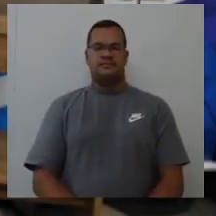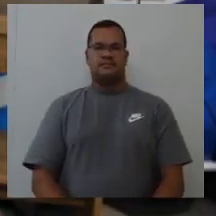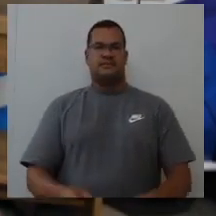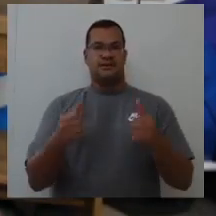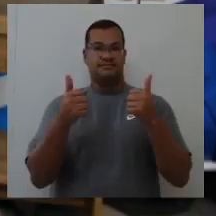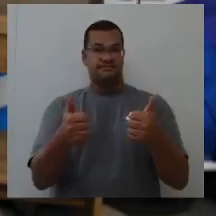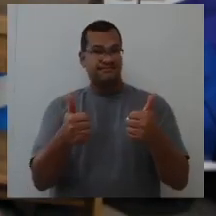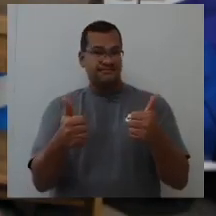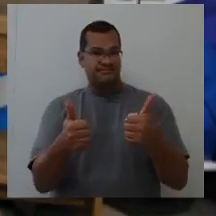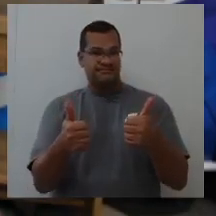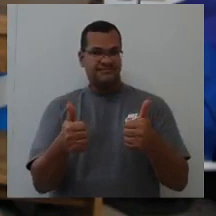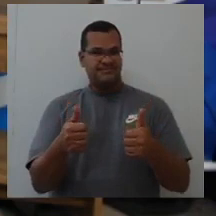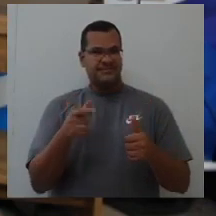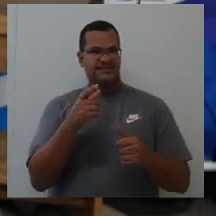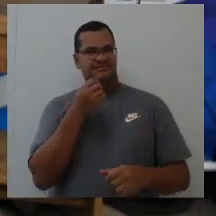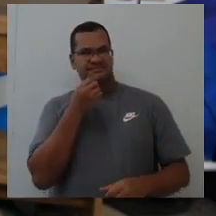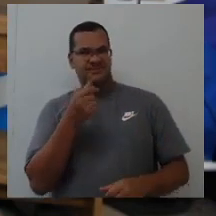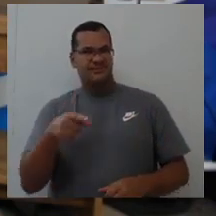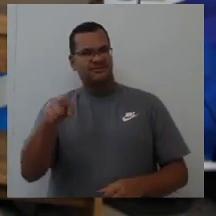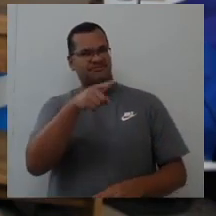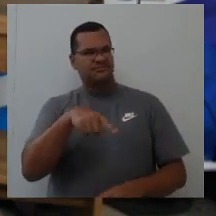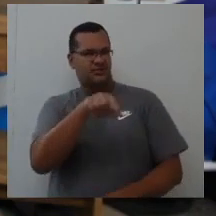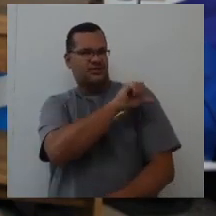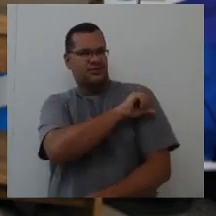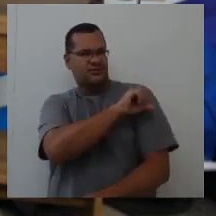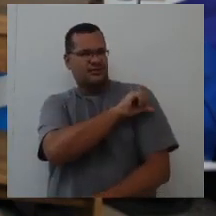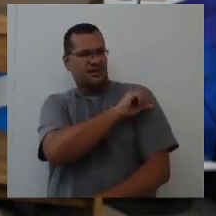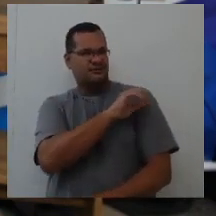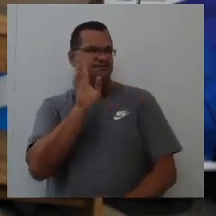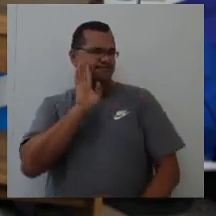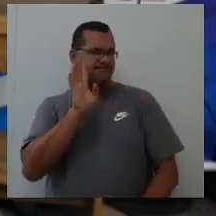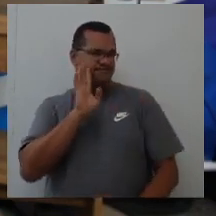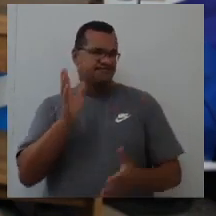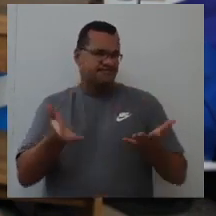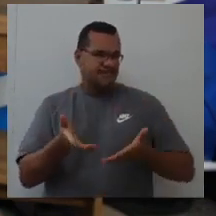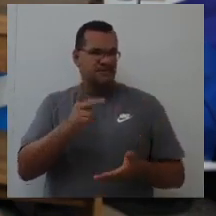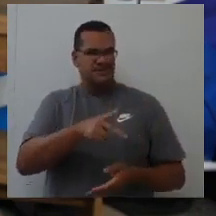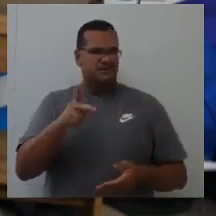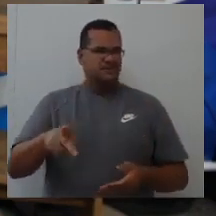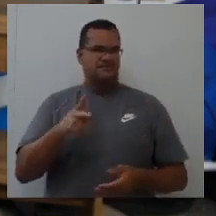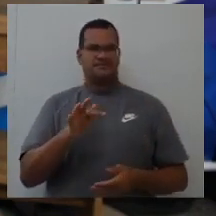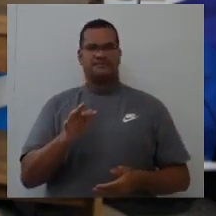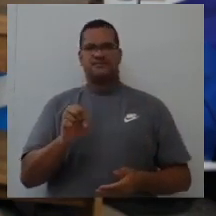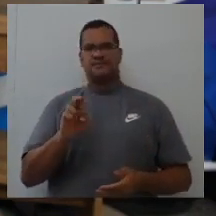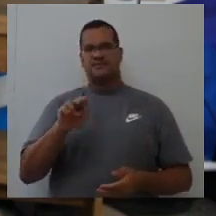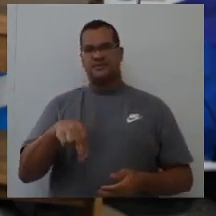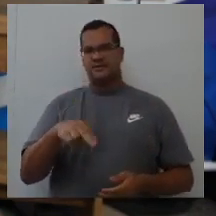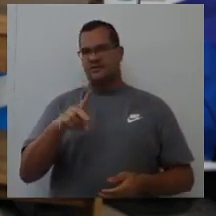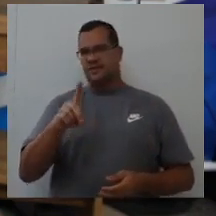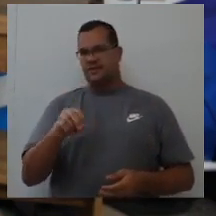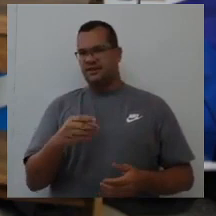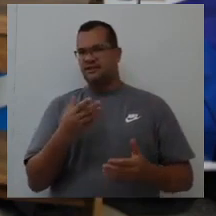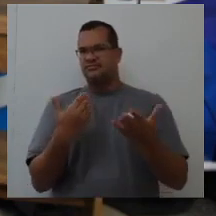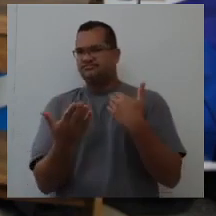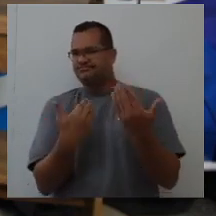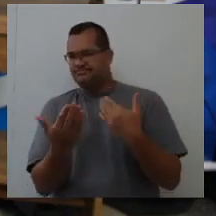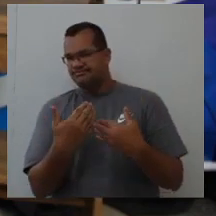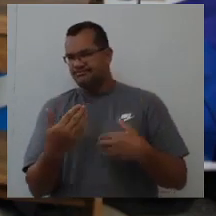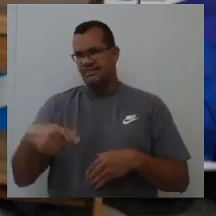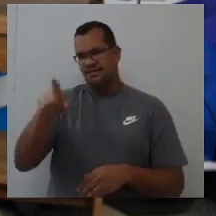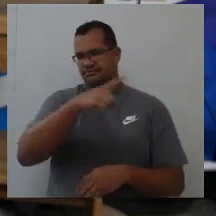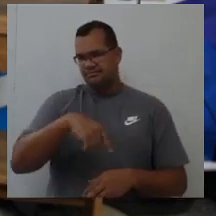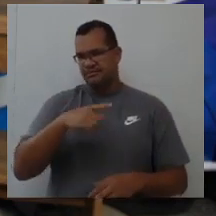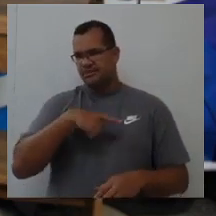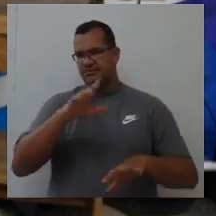E aí, galera do nono ano, legal! Professor Fernando passando aqui para bater um papo com vocês